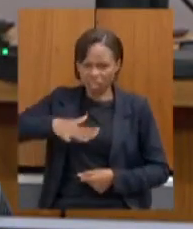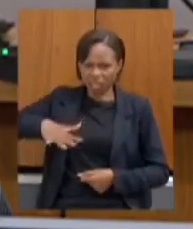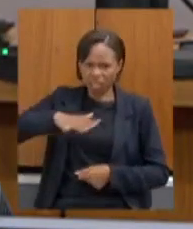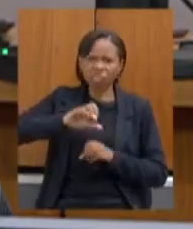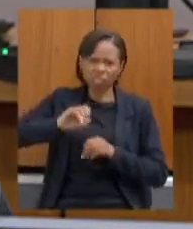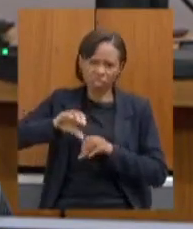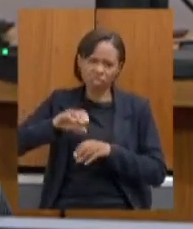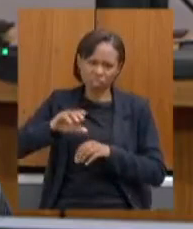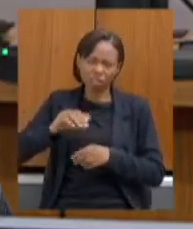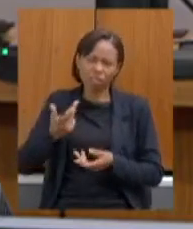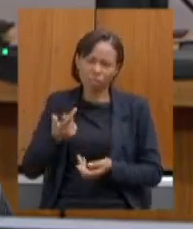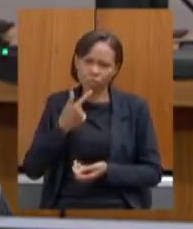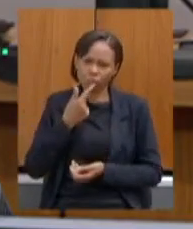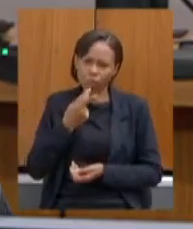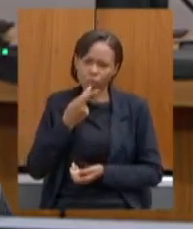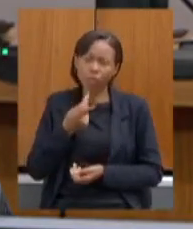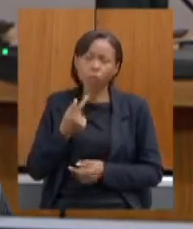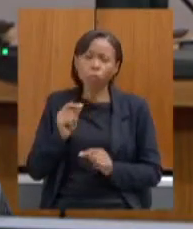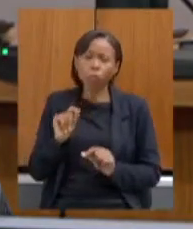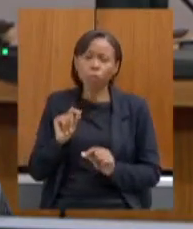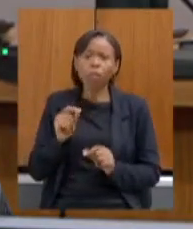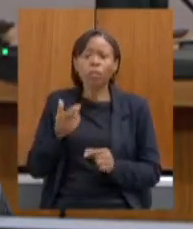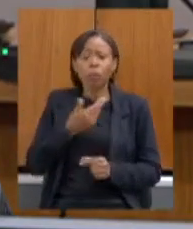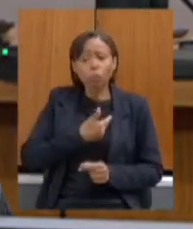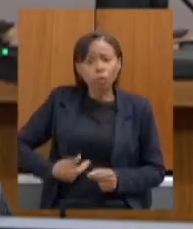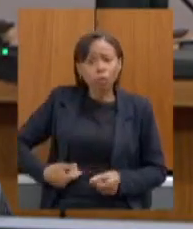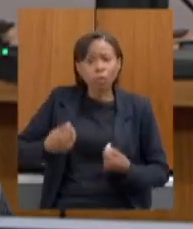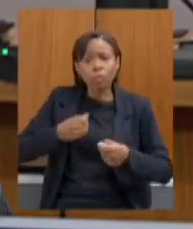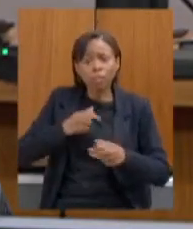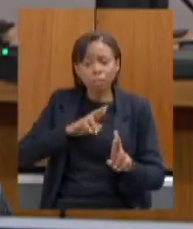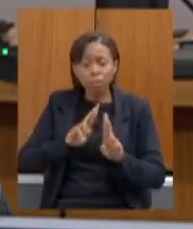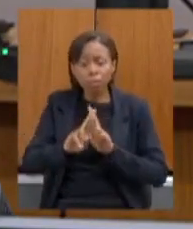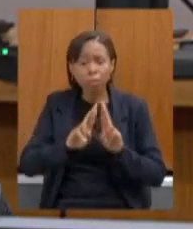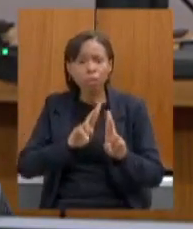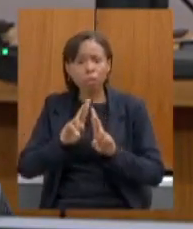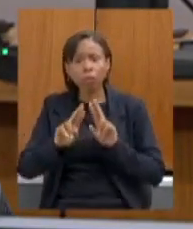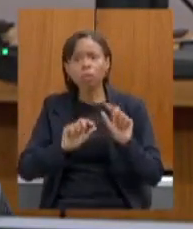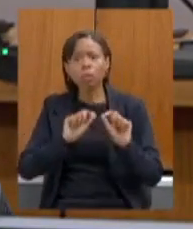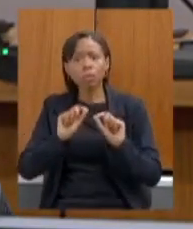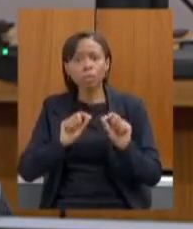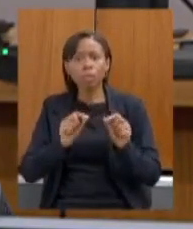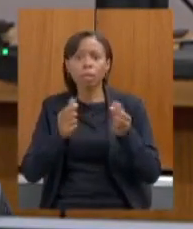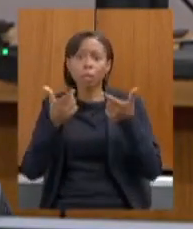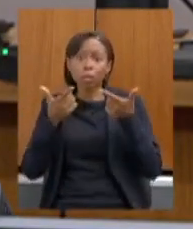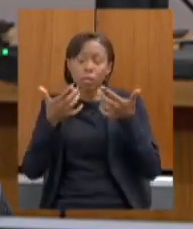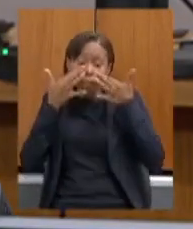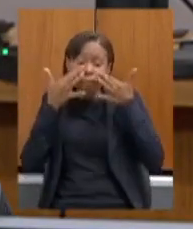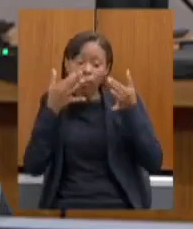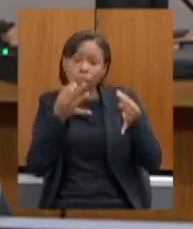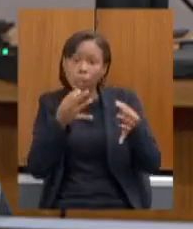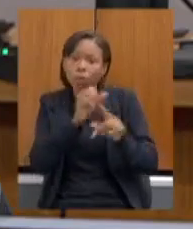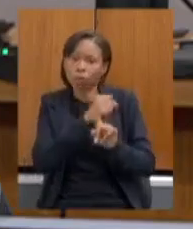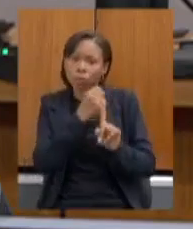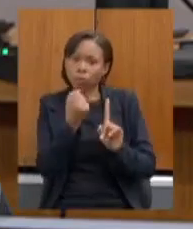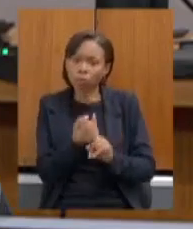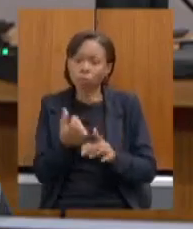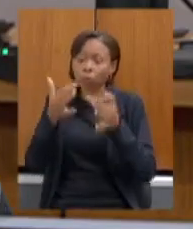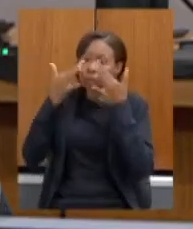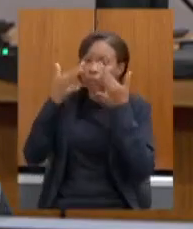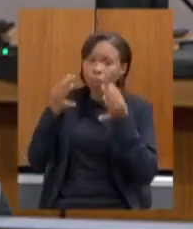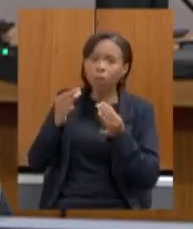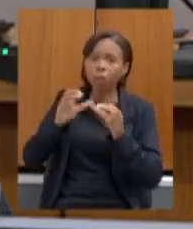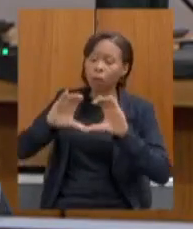educação, consiga estabelecer relações que consigam escutar a sociedade, a comunidade envolvida,